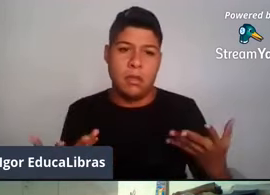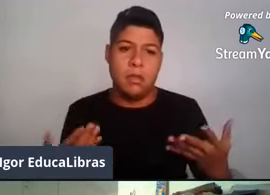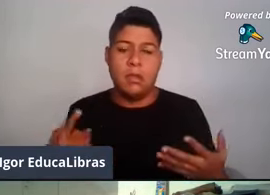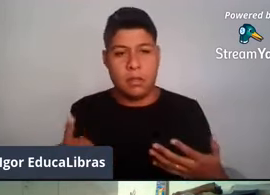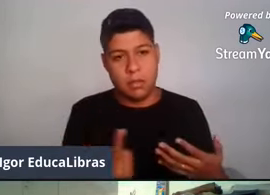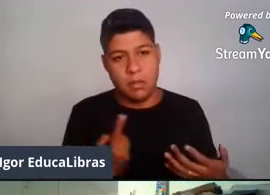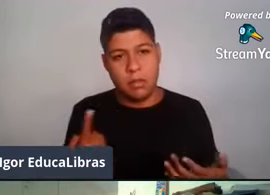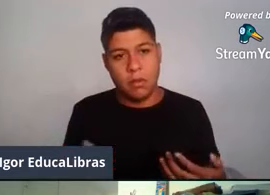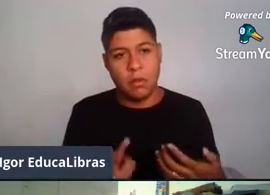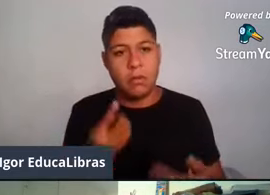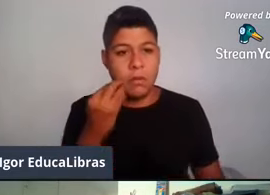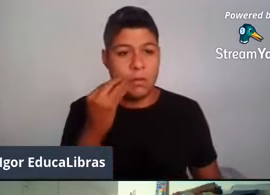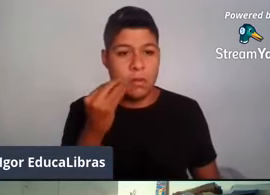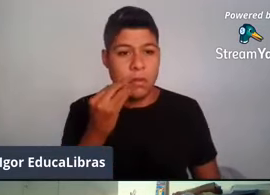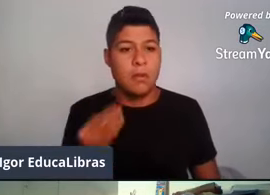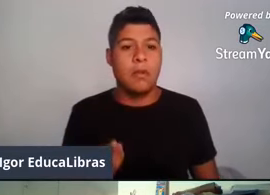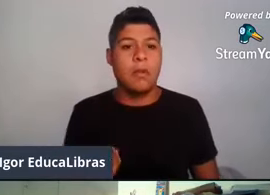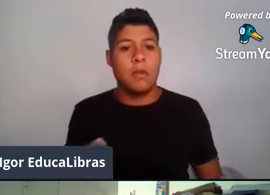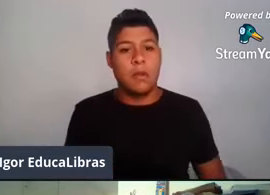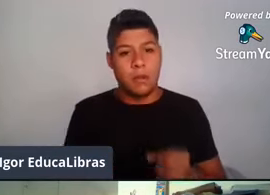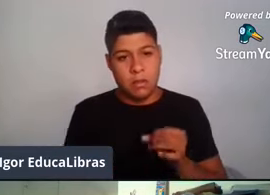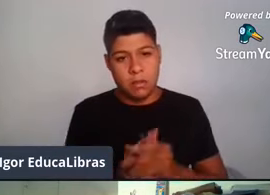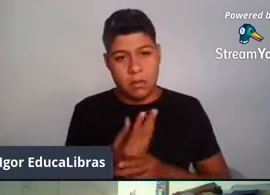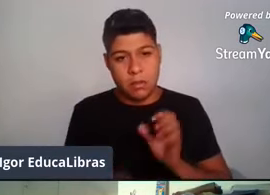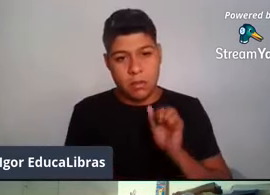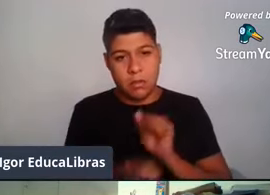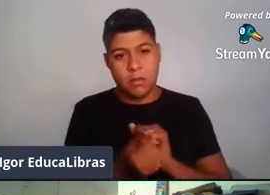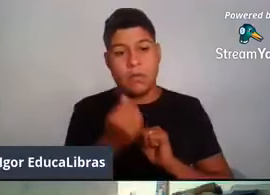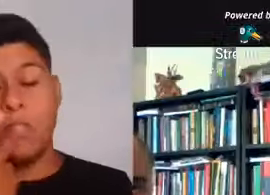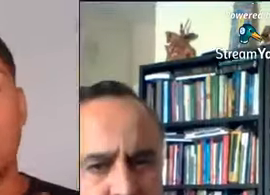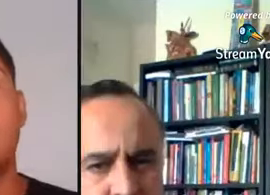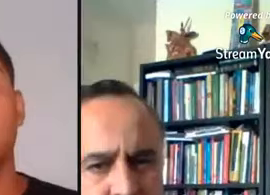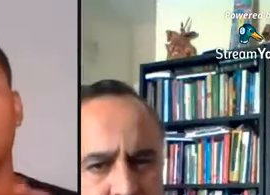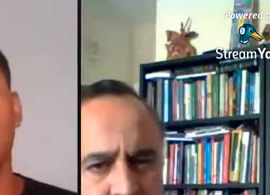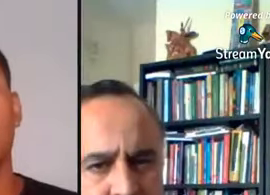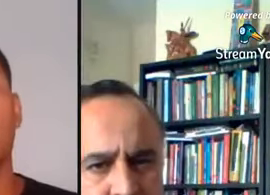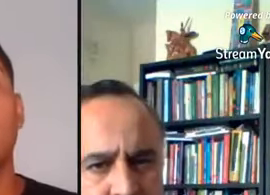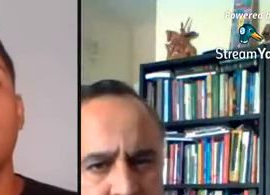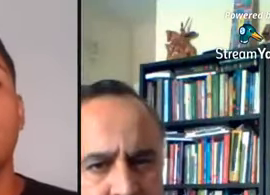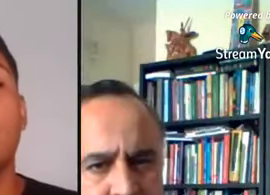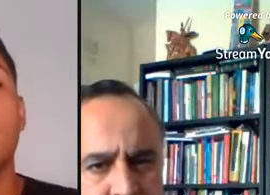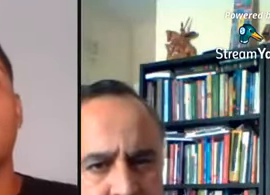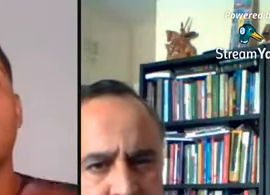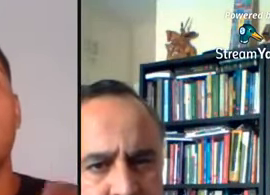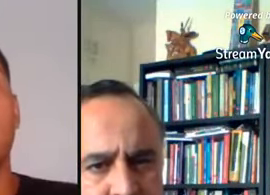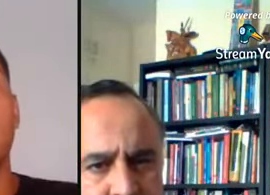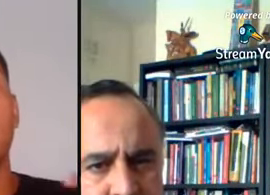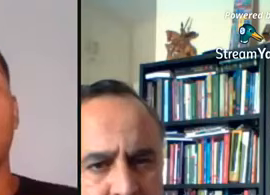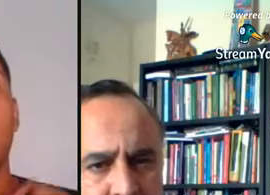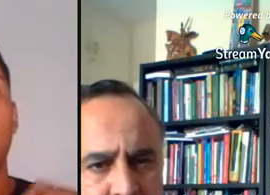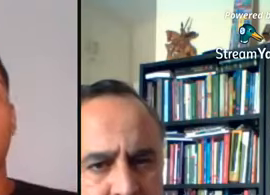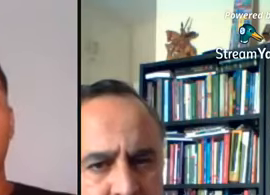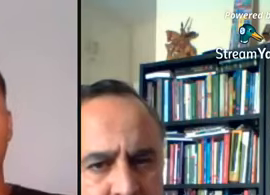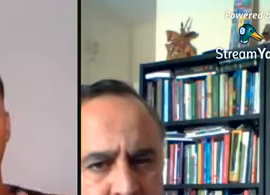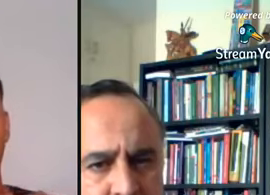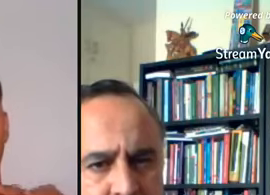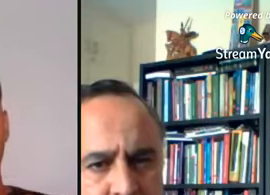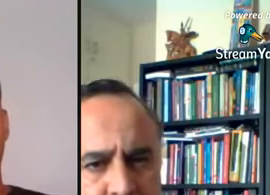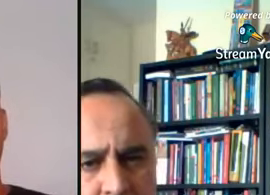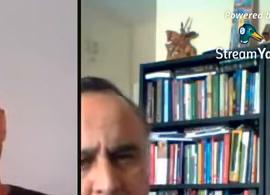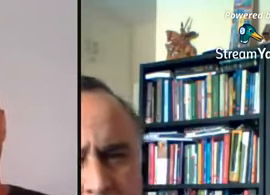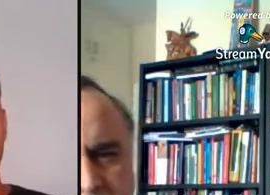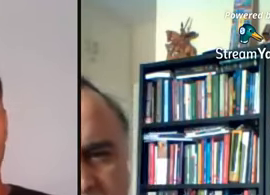se a gente constrói com elas um novo movimento político, que o movimento político lá atrás, já